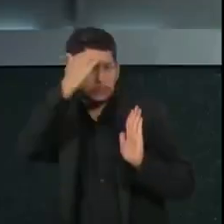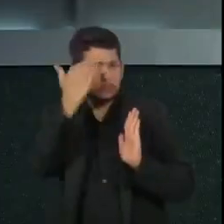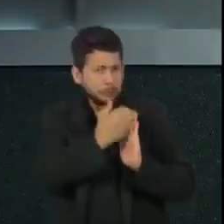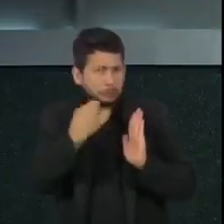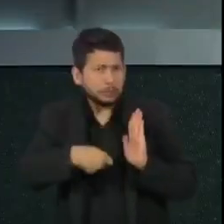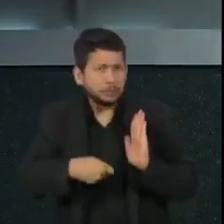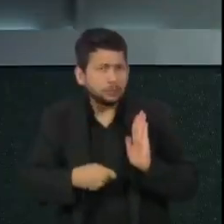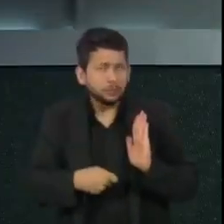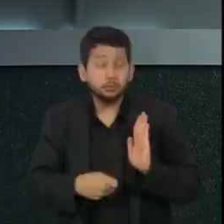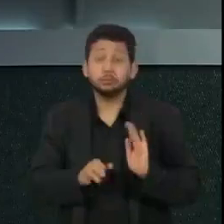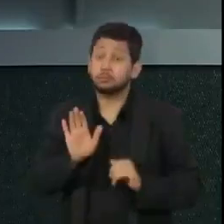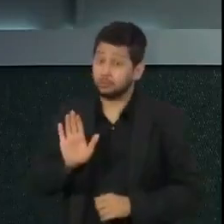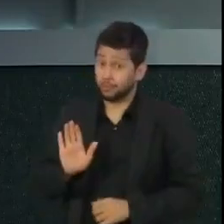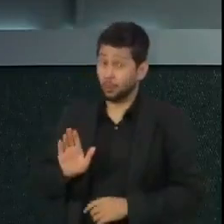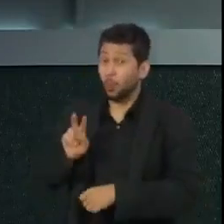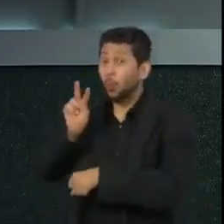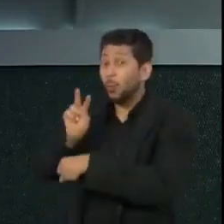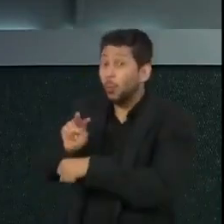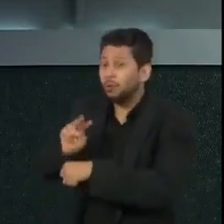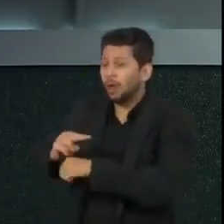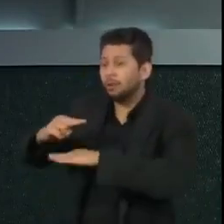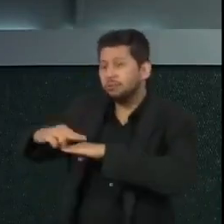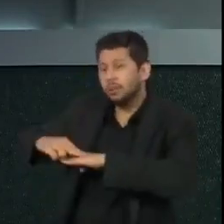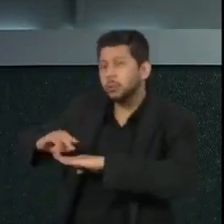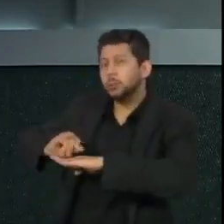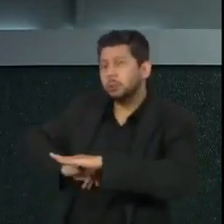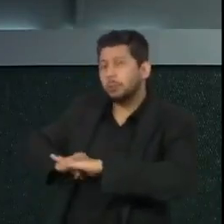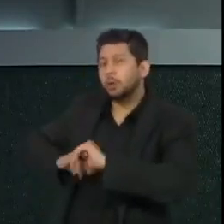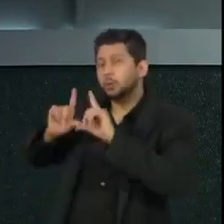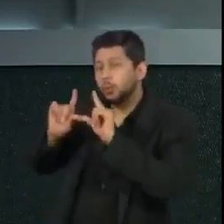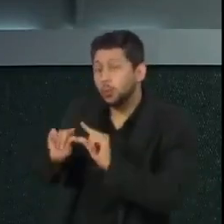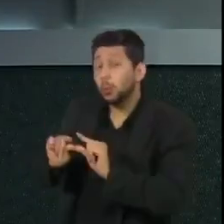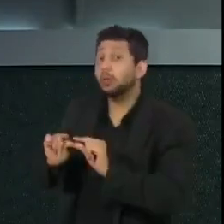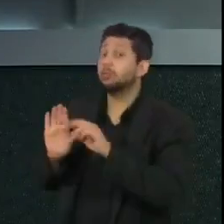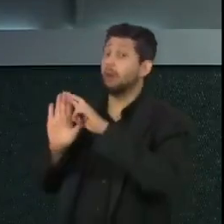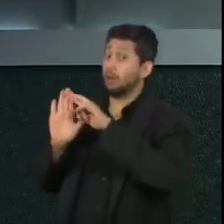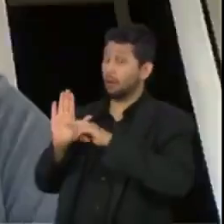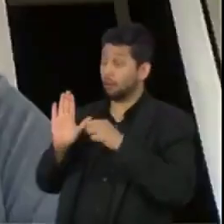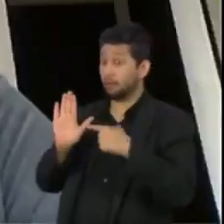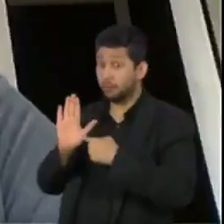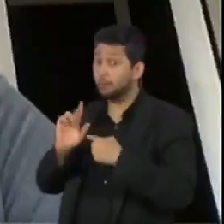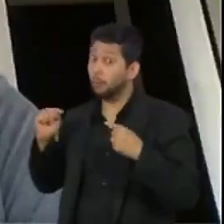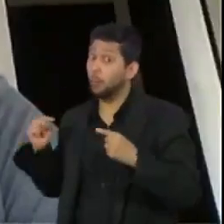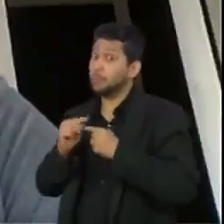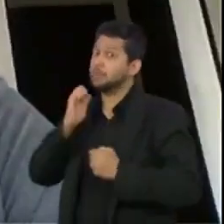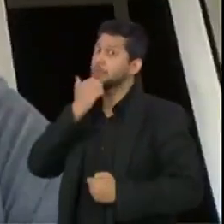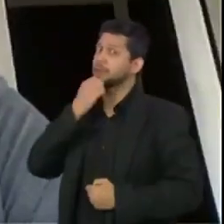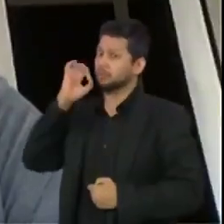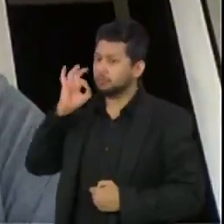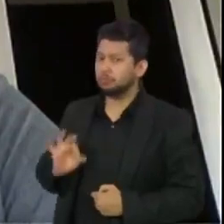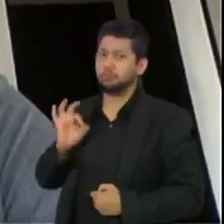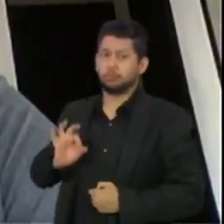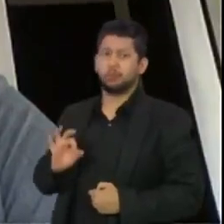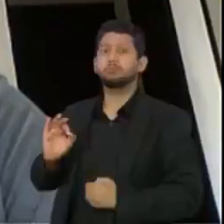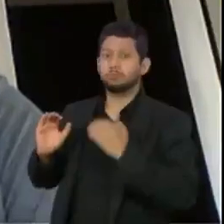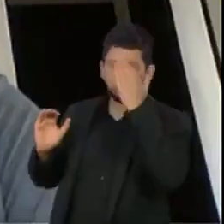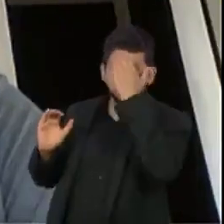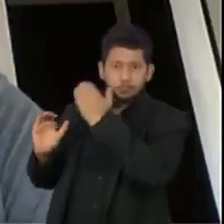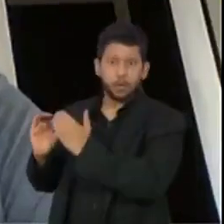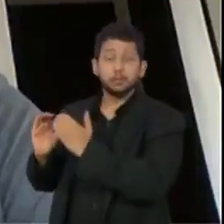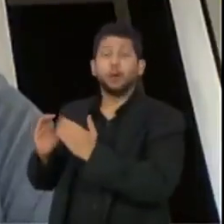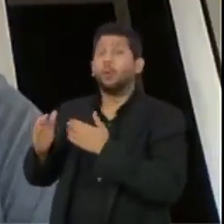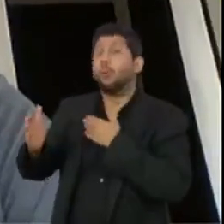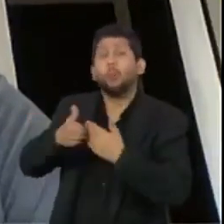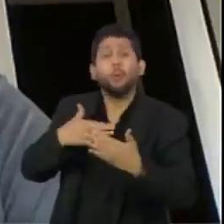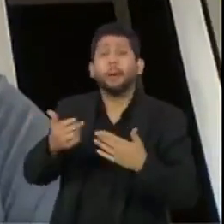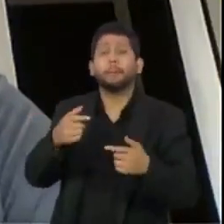obedecidos? Os cuidados paliativos, eles são baseados totalmente na ciência, né? Então, a gente, assim como qualquer outra